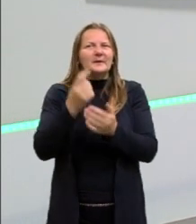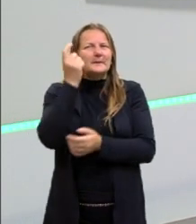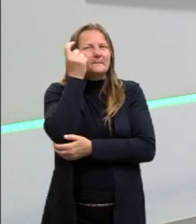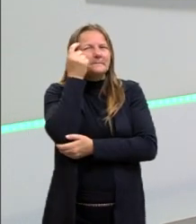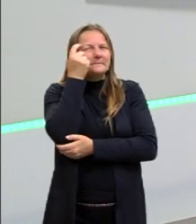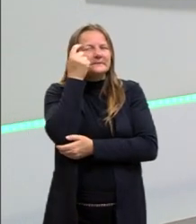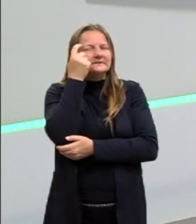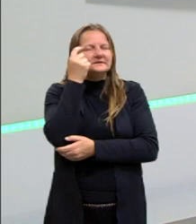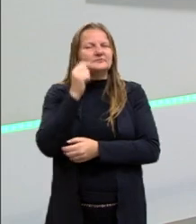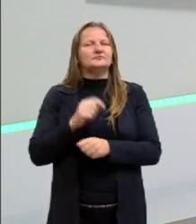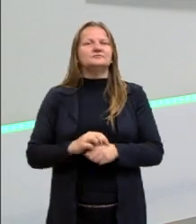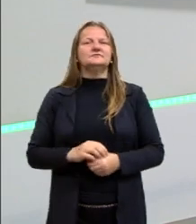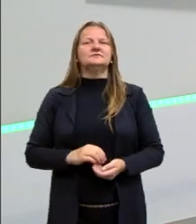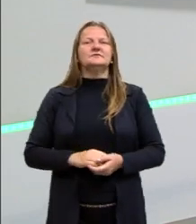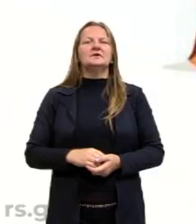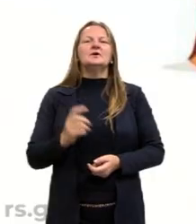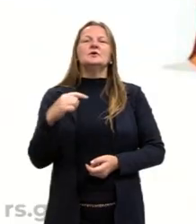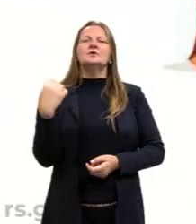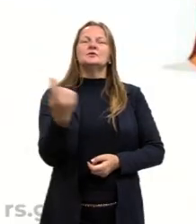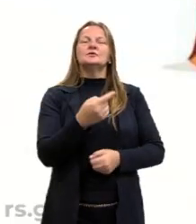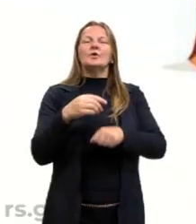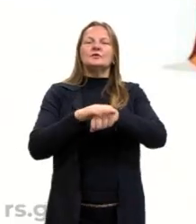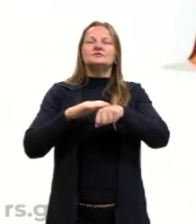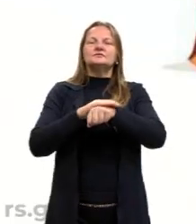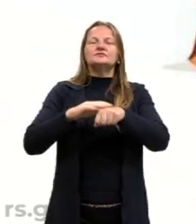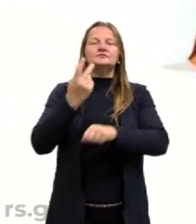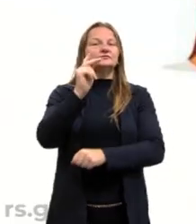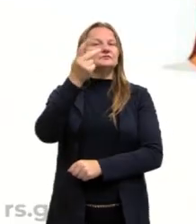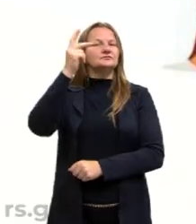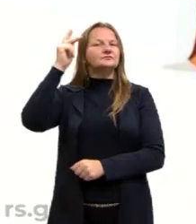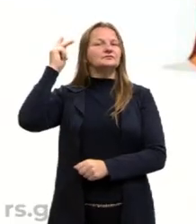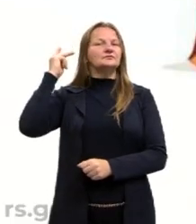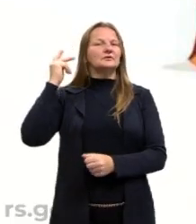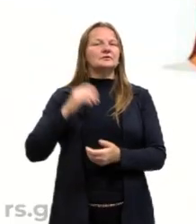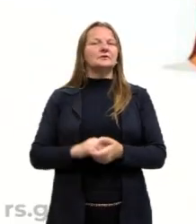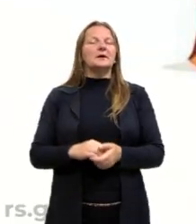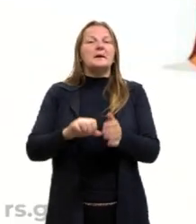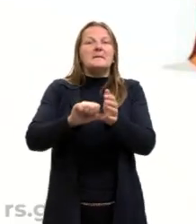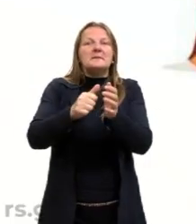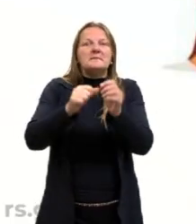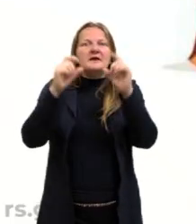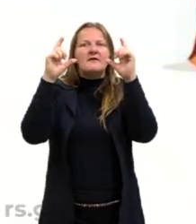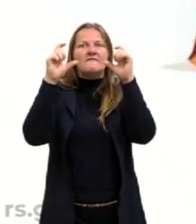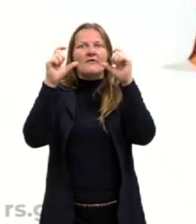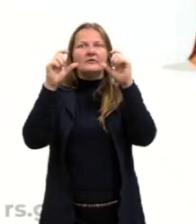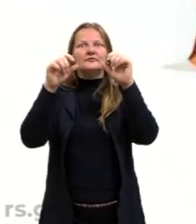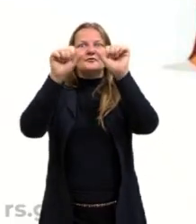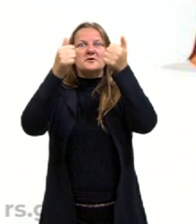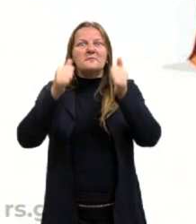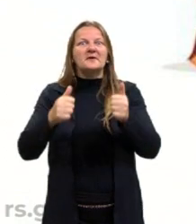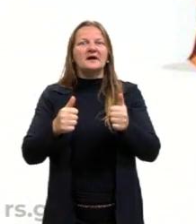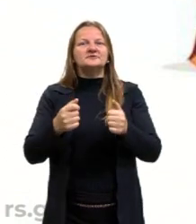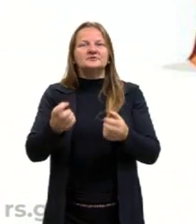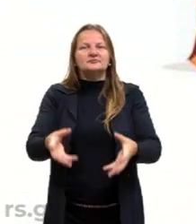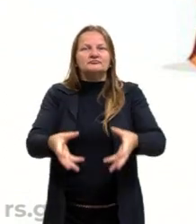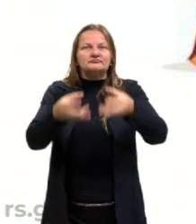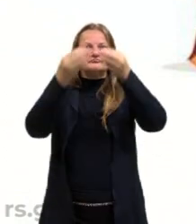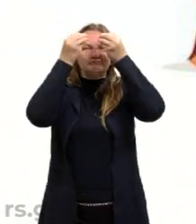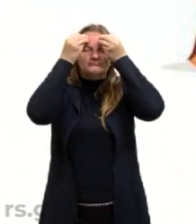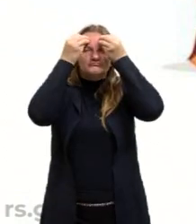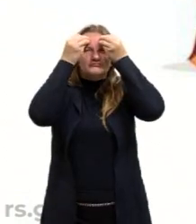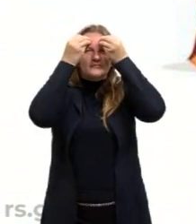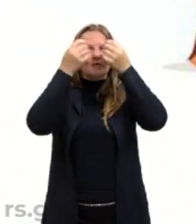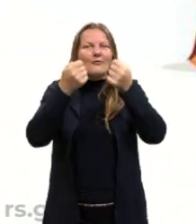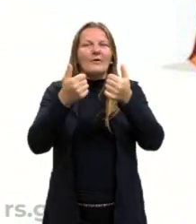no seguinte quando a gente fala em História né A primeira imagem Eu imagino que venha na cabeça de quase